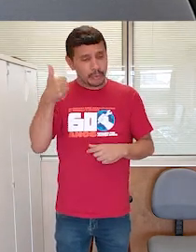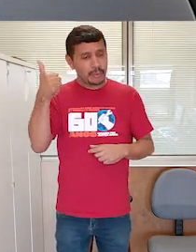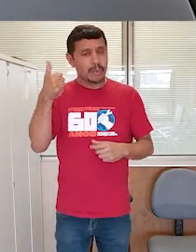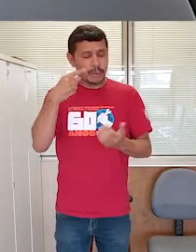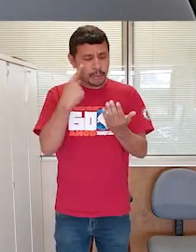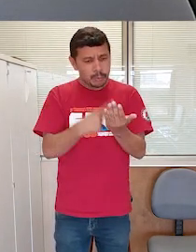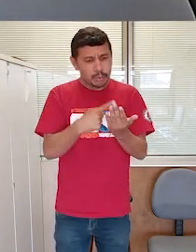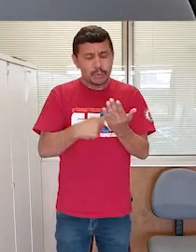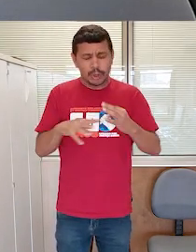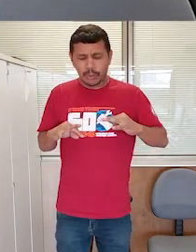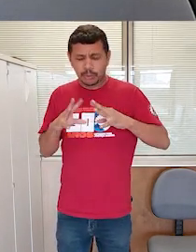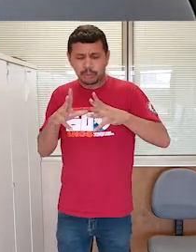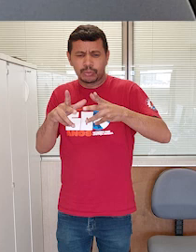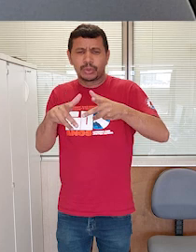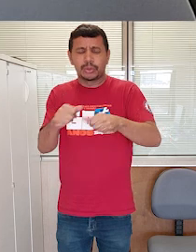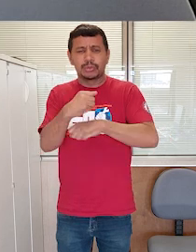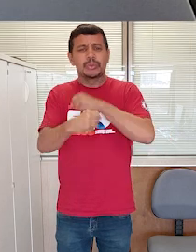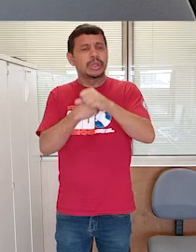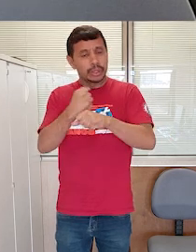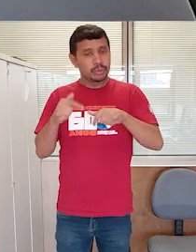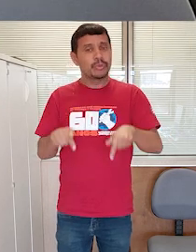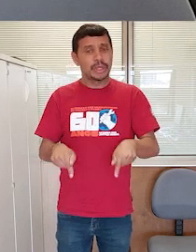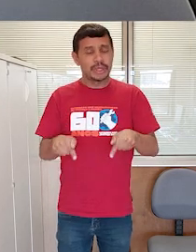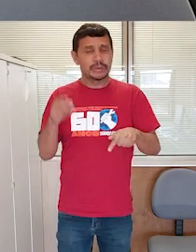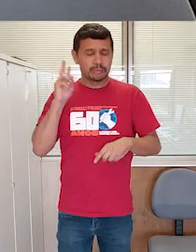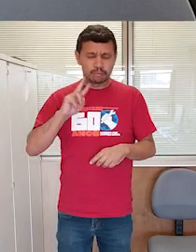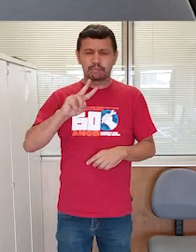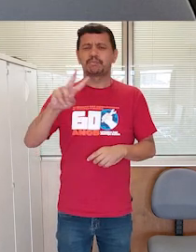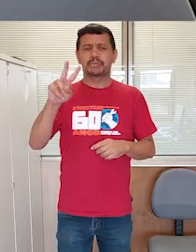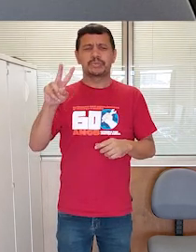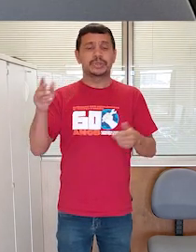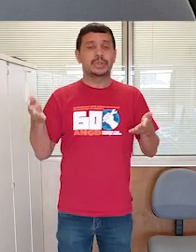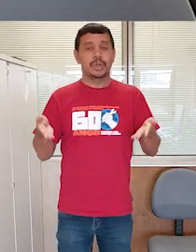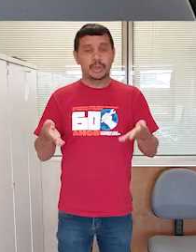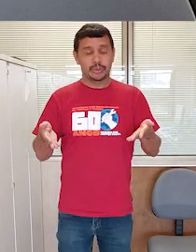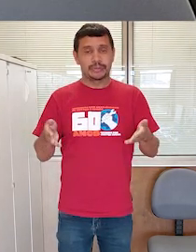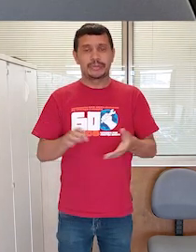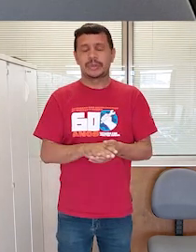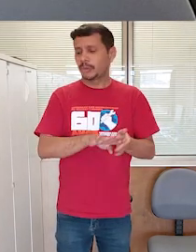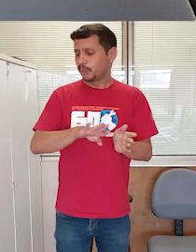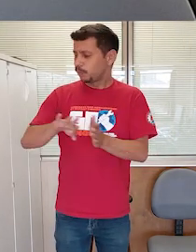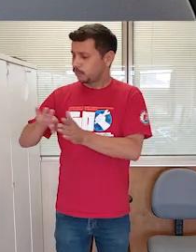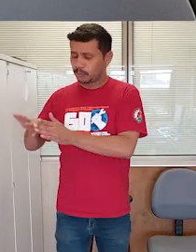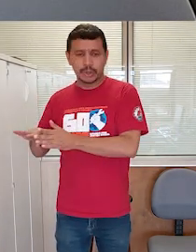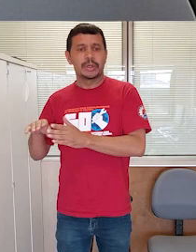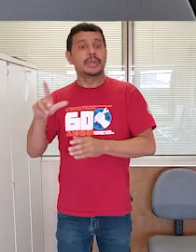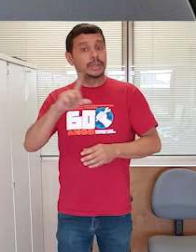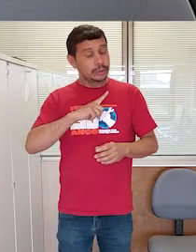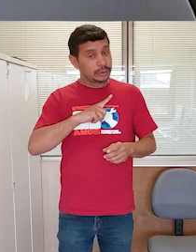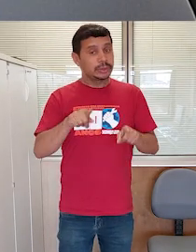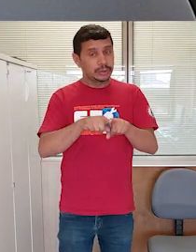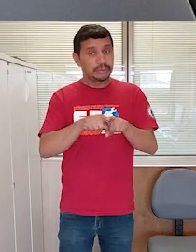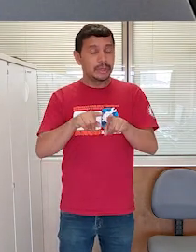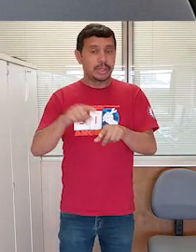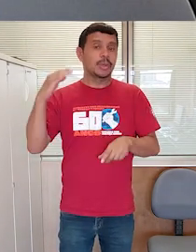acordos entre todas as categorias neste ano. Uma grande vitória. A outra questão é que, infelizmente, o